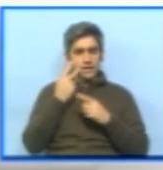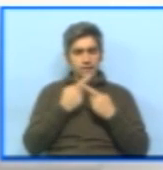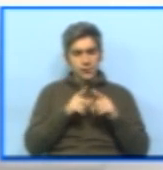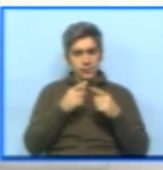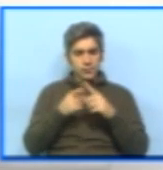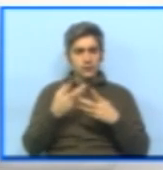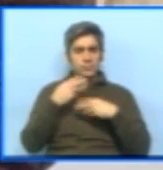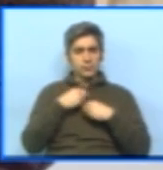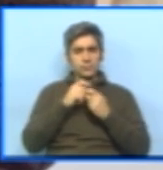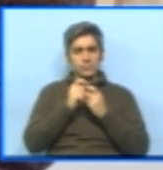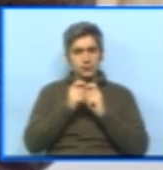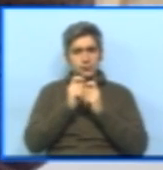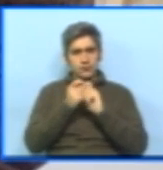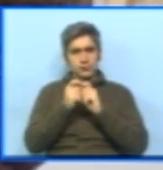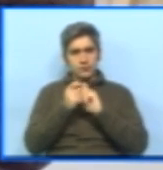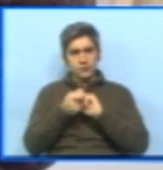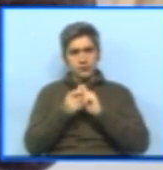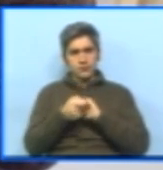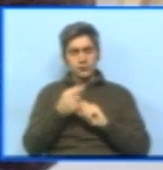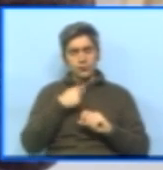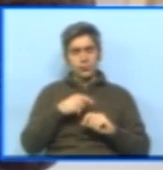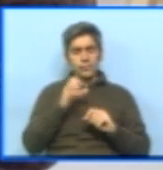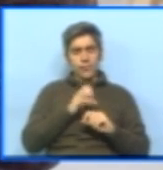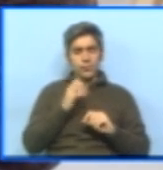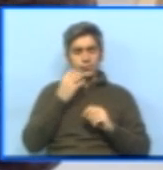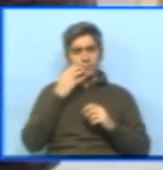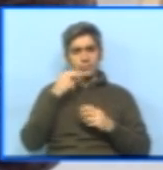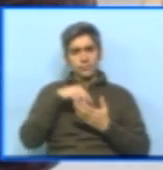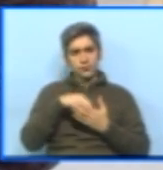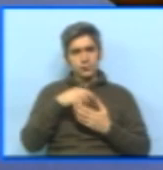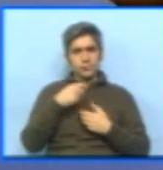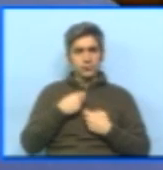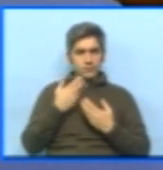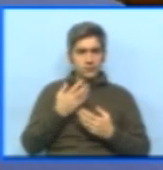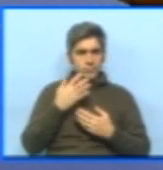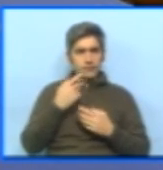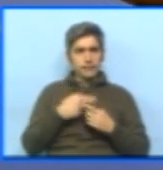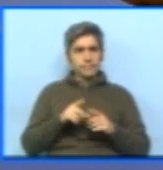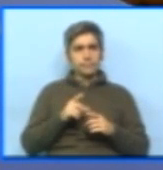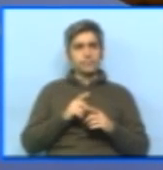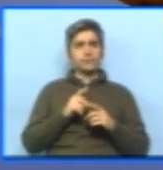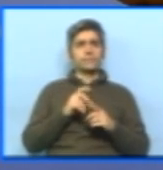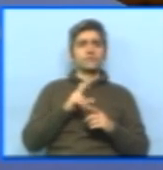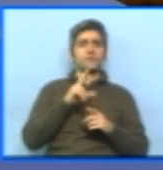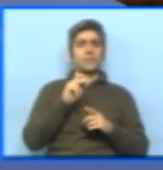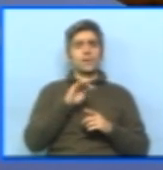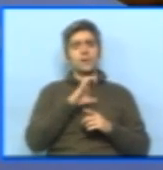diferentes e por isso a nossa disposição, a nossa forma de estar é sempre diferente. Por isso... O rancho é constituído sobretudo